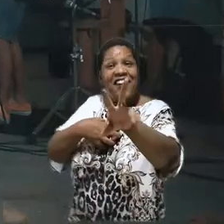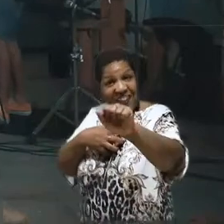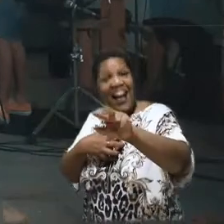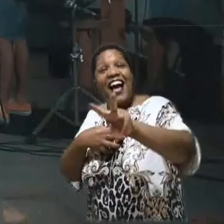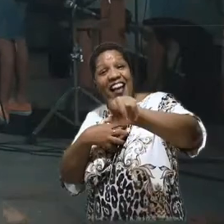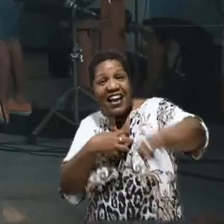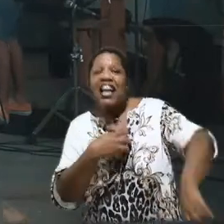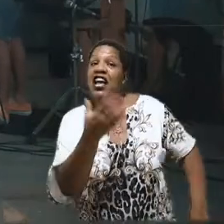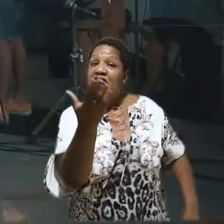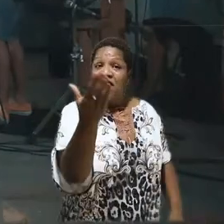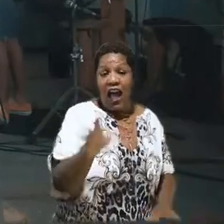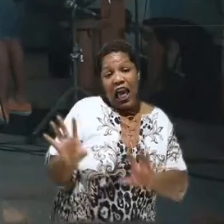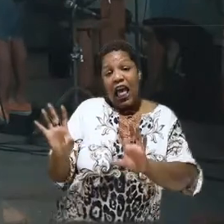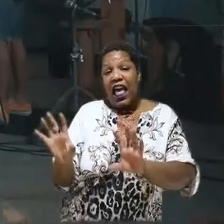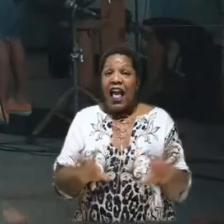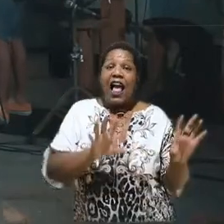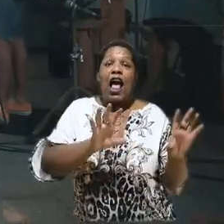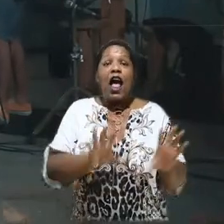a